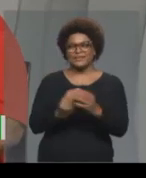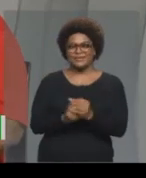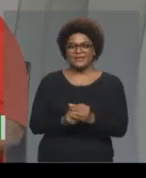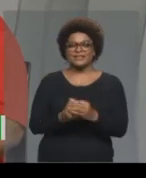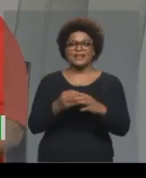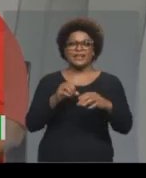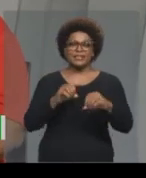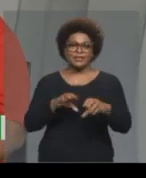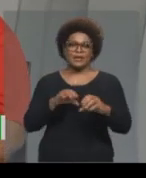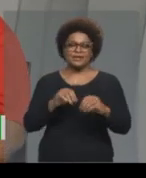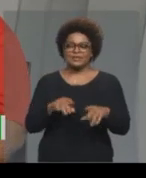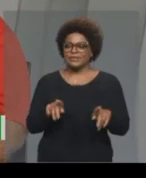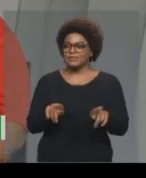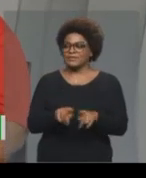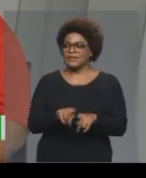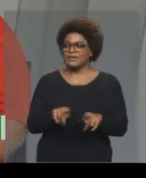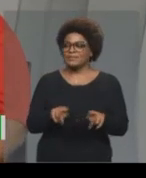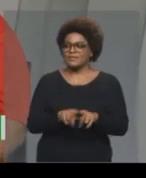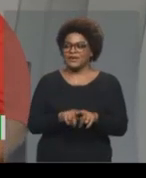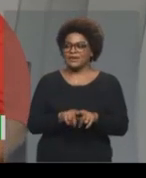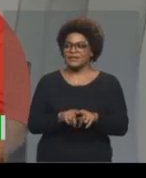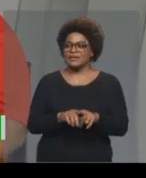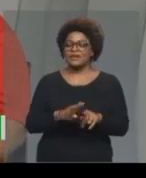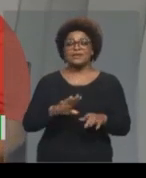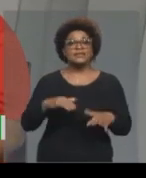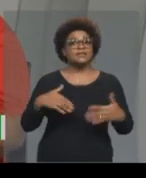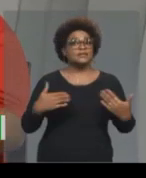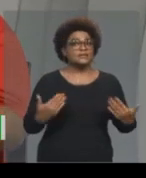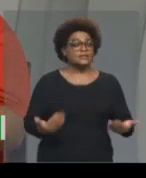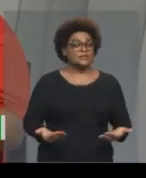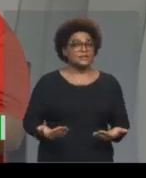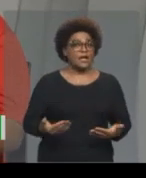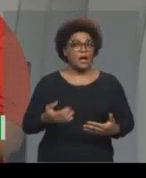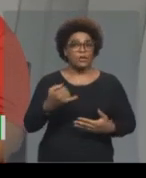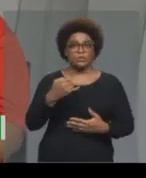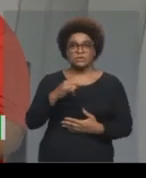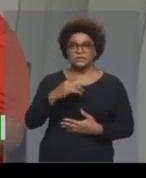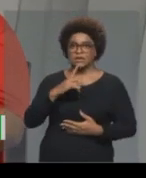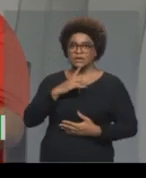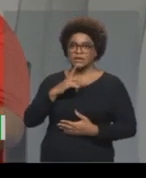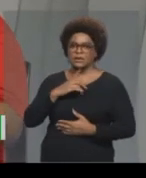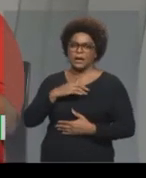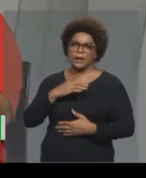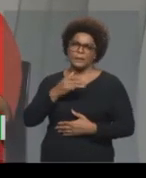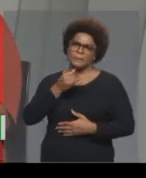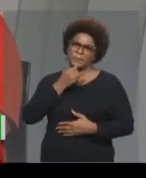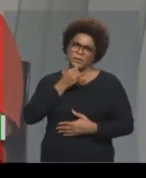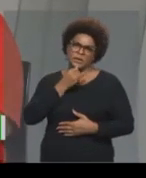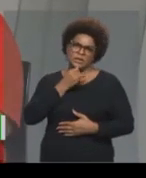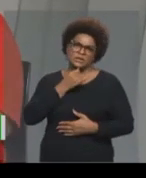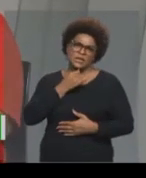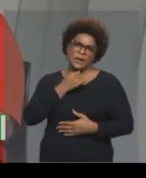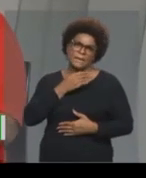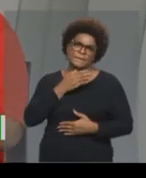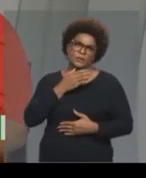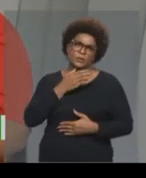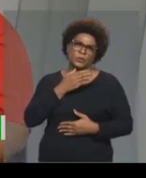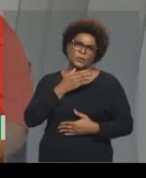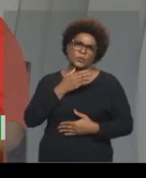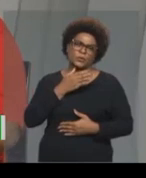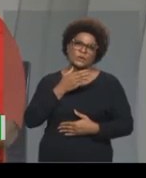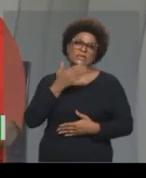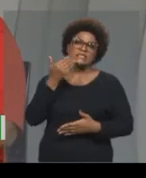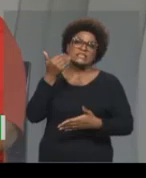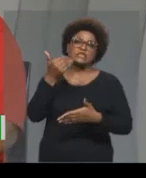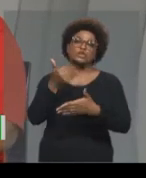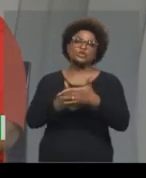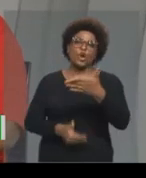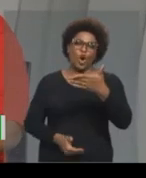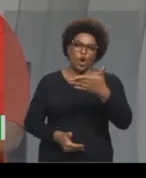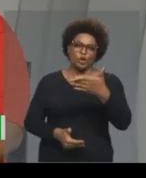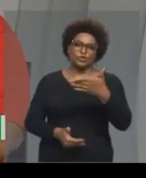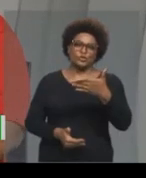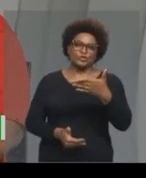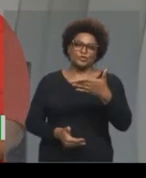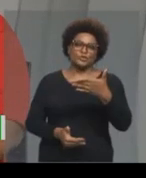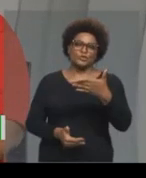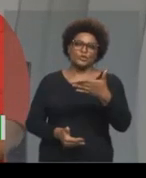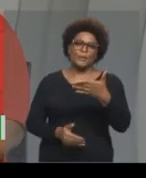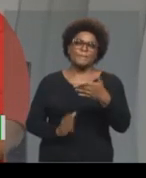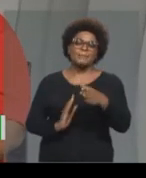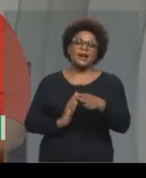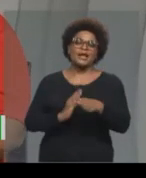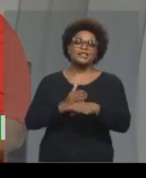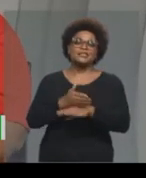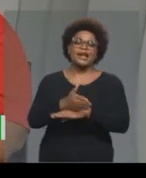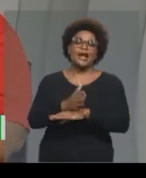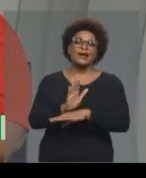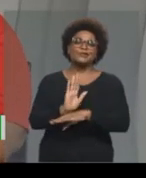também. Então, quando a gente tem uma meia entrada garantida, vocês estudantes, tem uma meia entrada garantida para